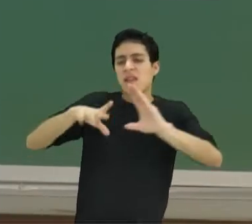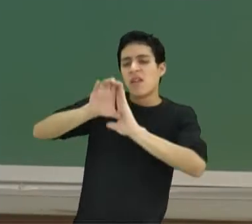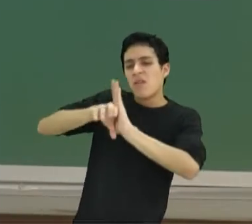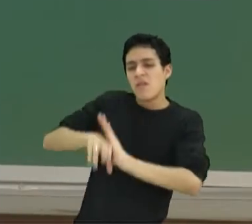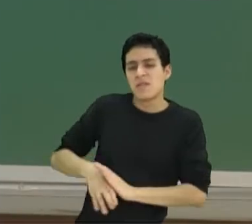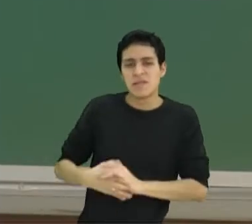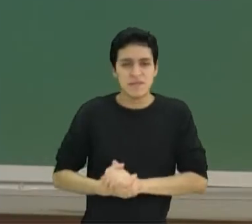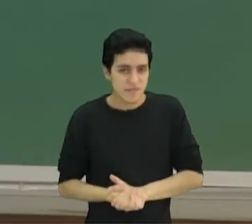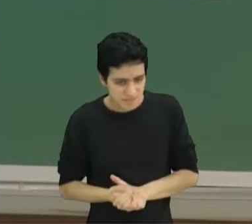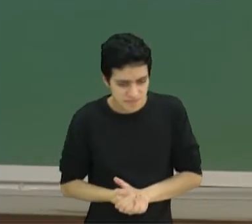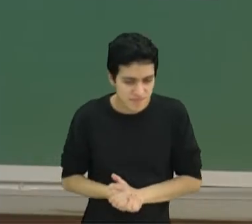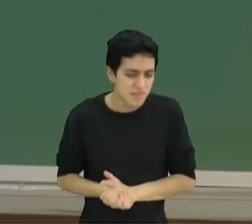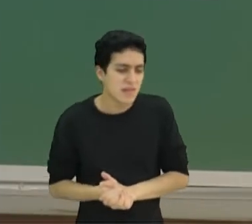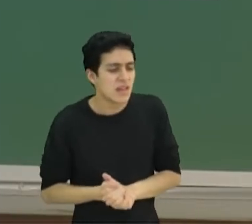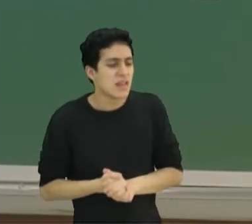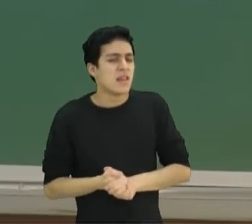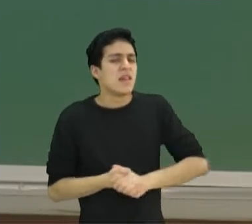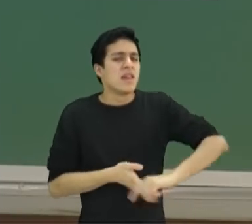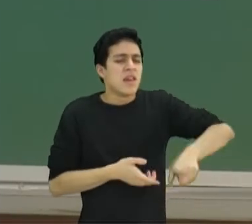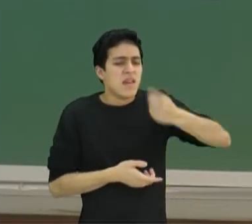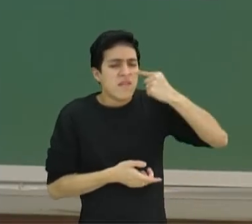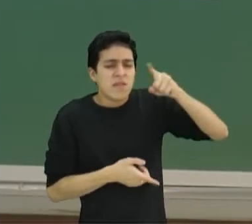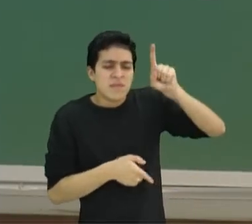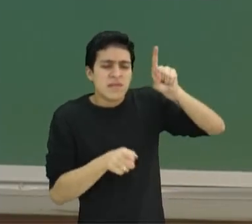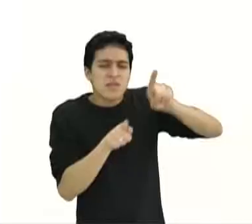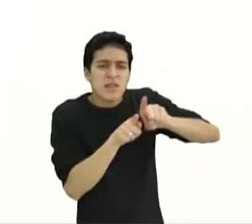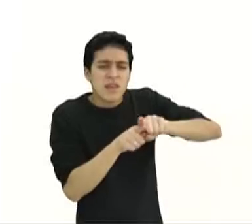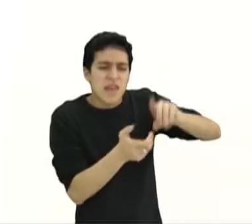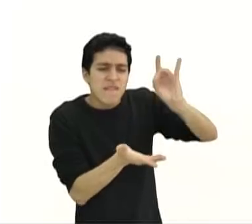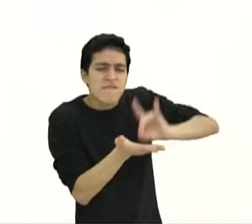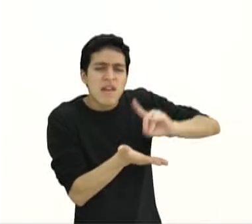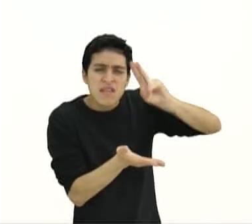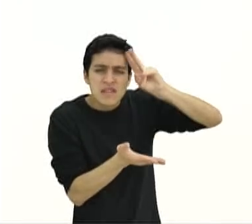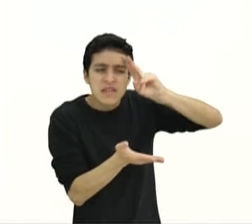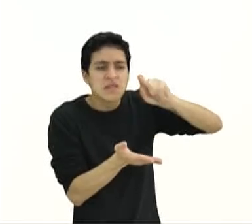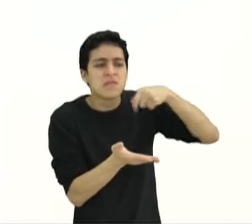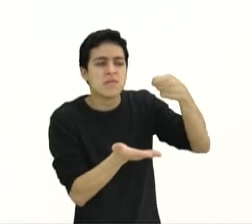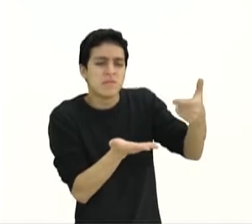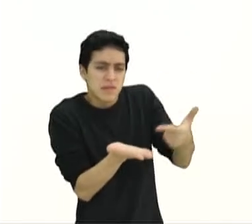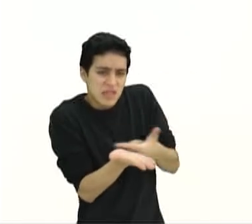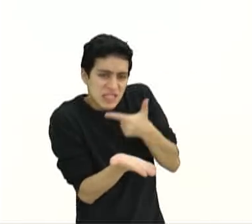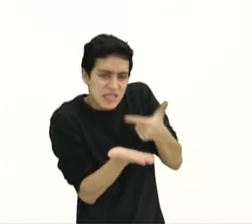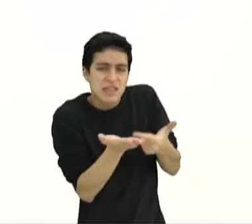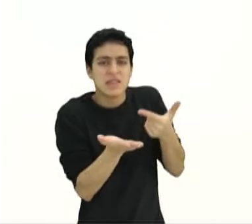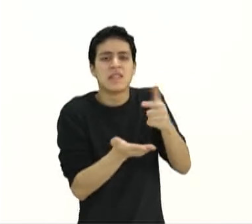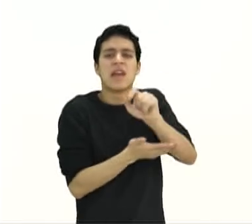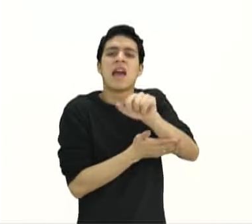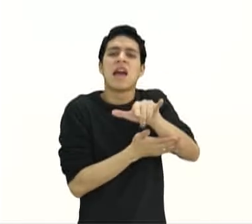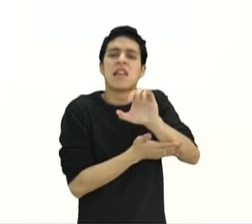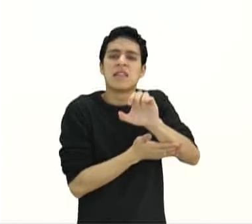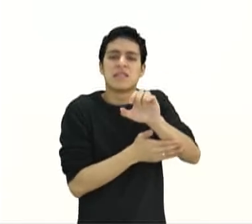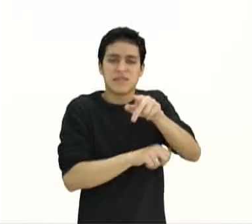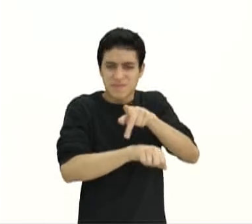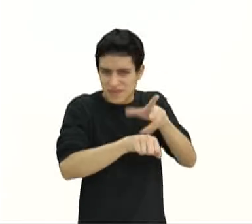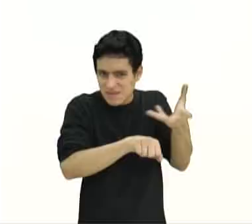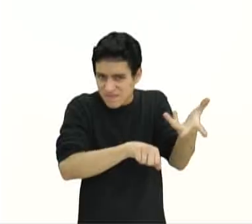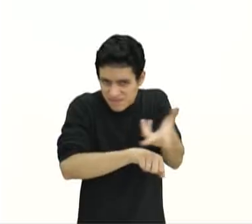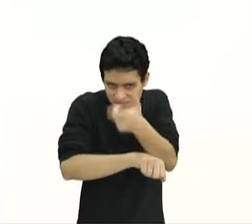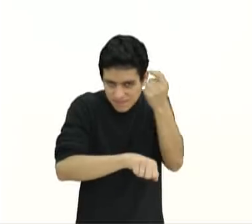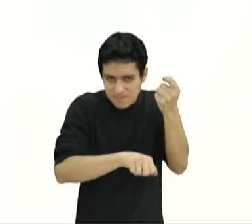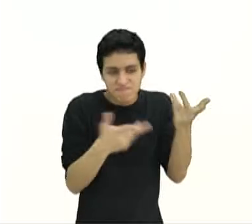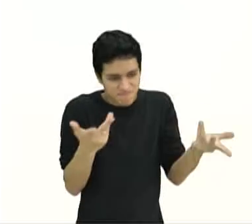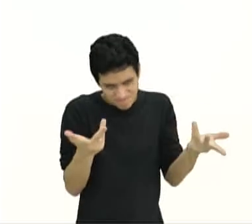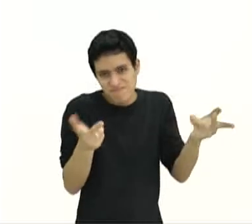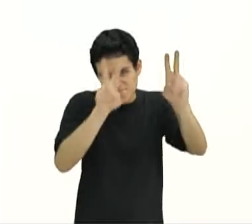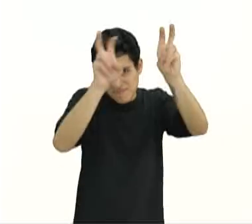mas também identificamos fato histórico sobre a obra Alice no País das Maravilhas, a qual é